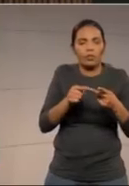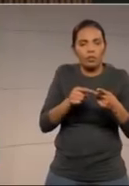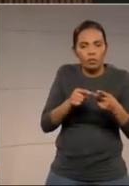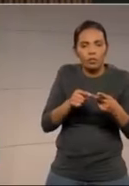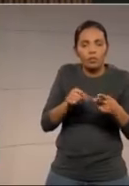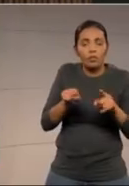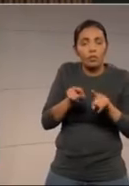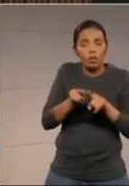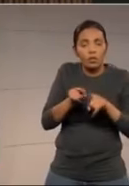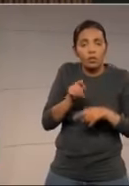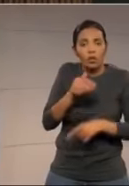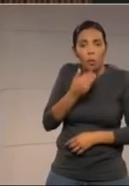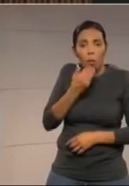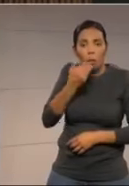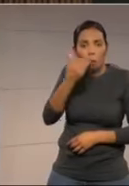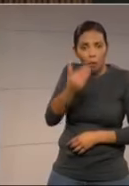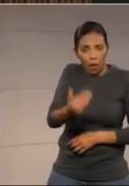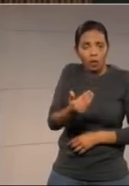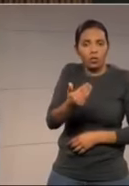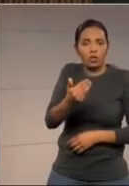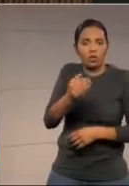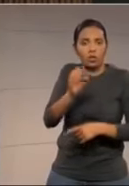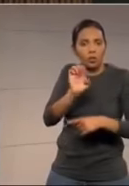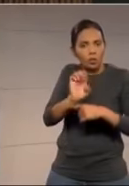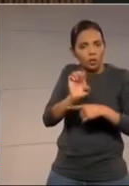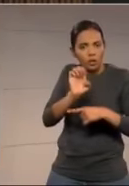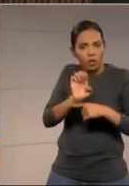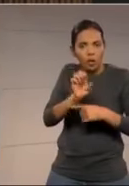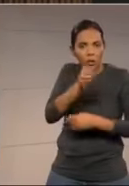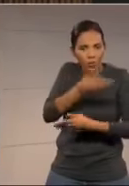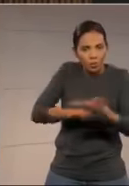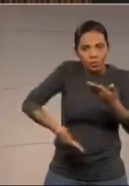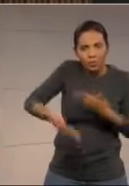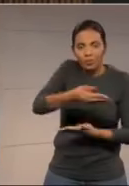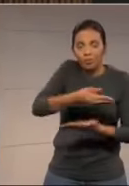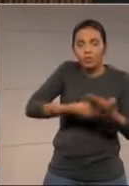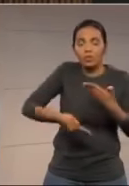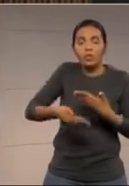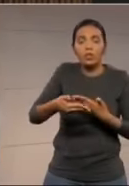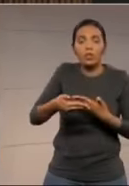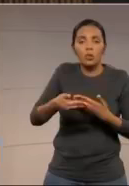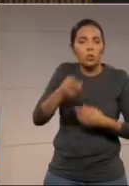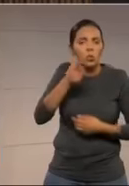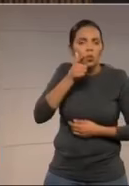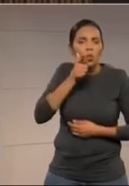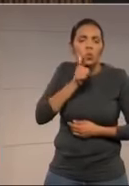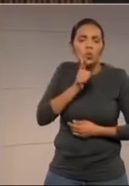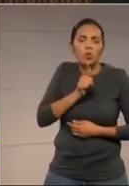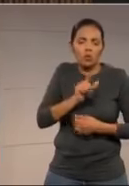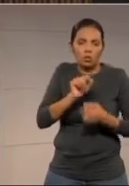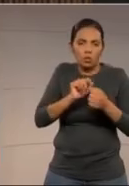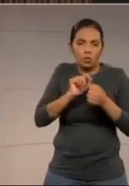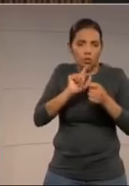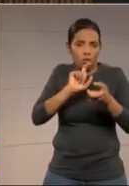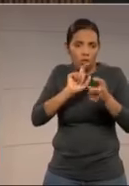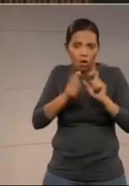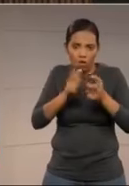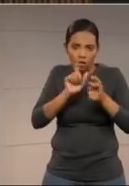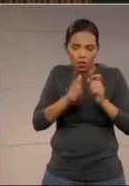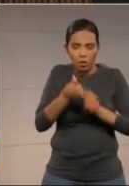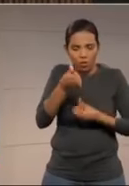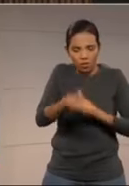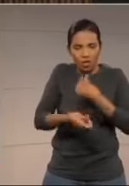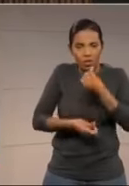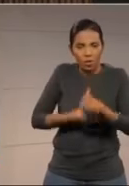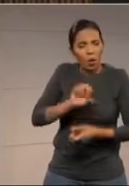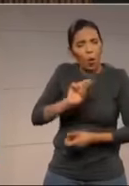o Estado, em interação com esses conselhos, consiga promover uma reunião semestral